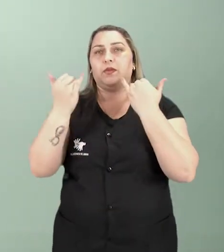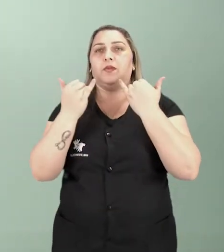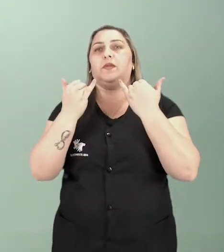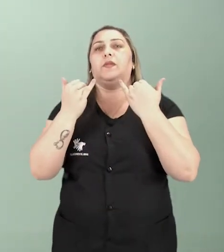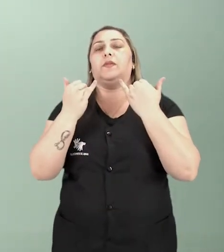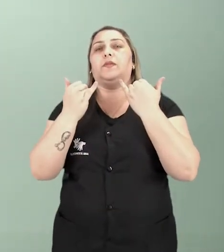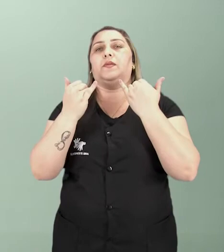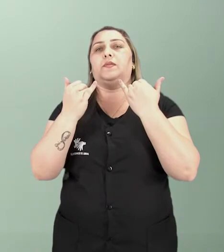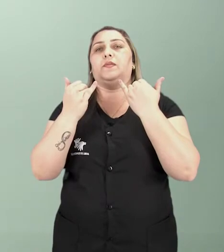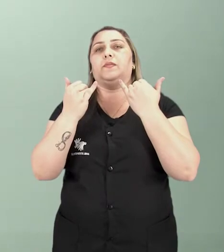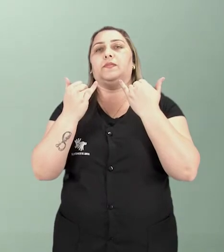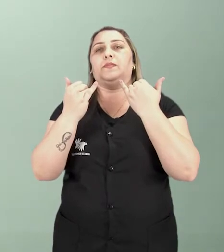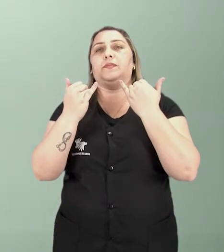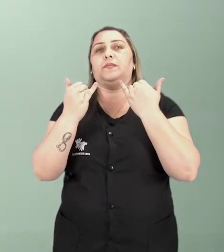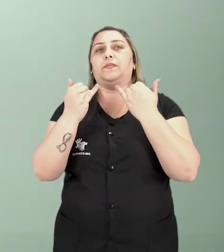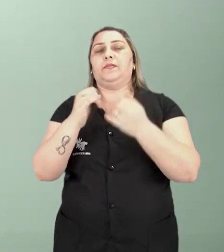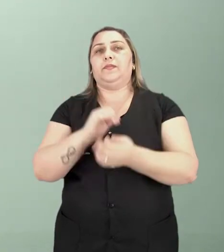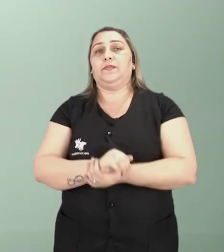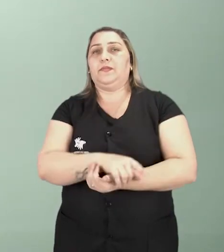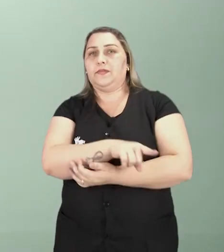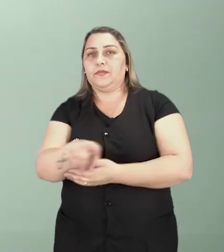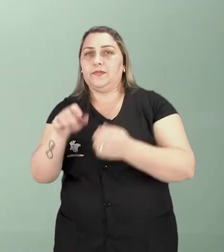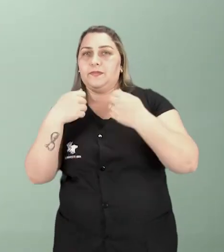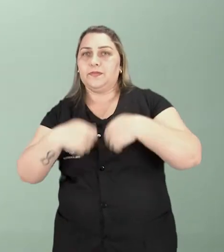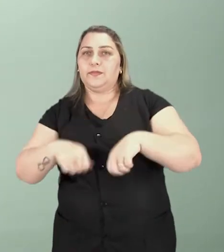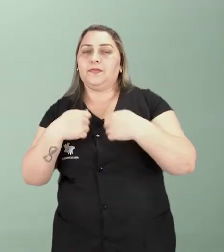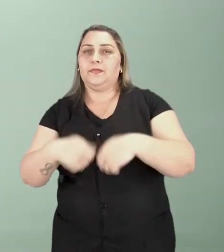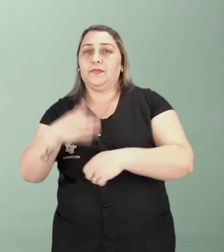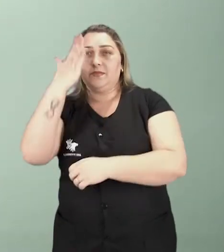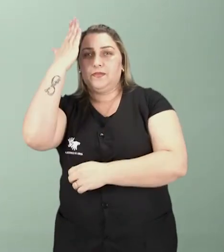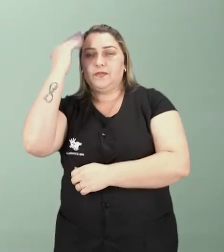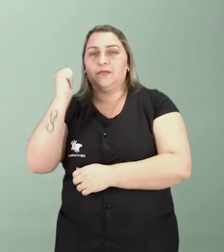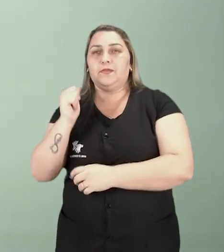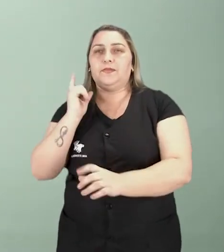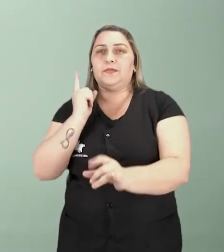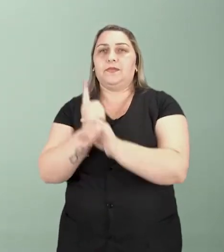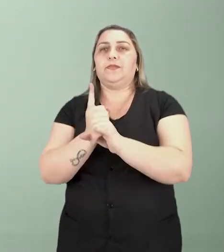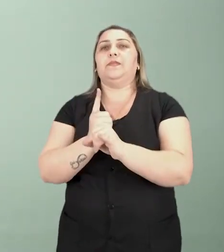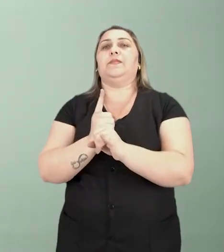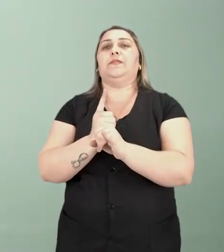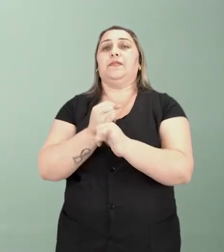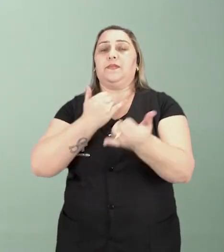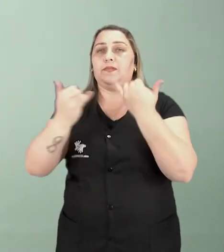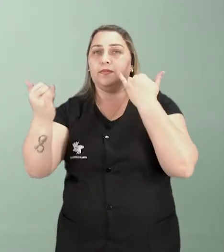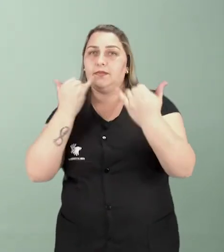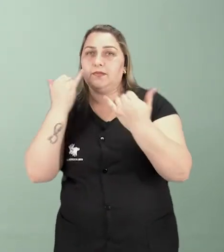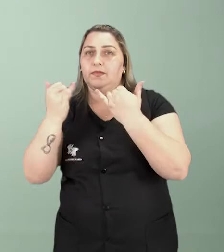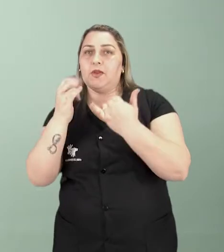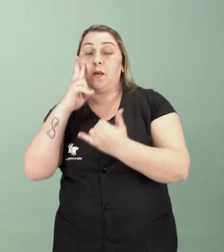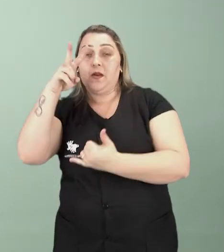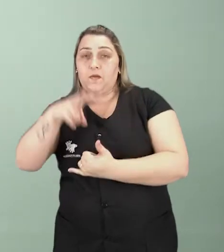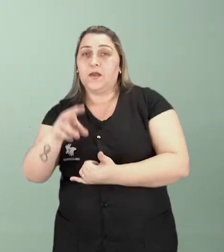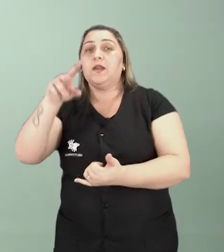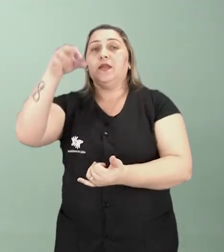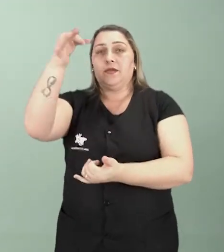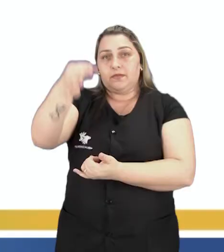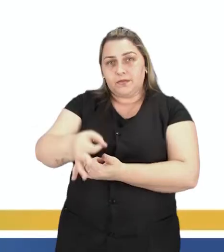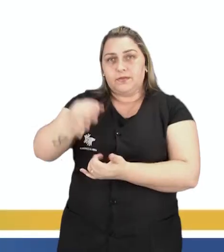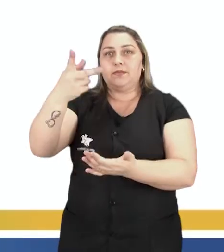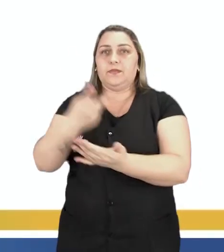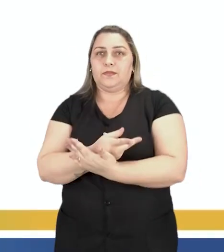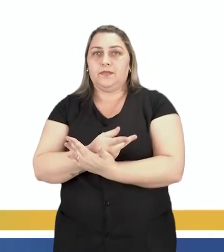fonte original, tá bom? E vocês precisam saber encontrar essas fontes para validar essas